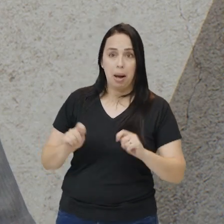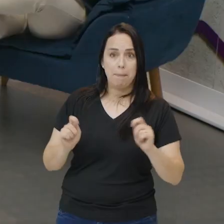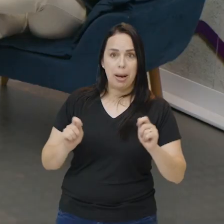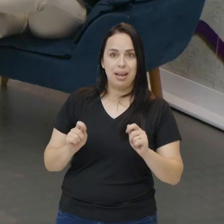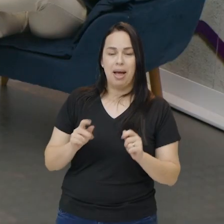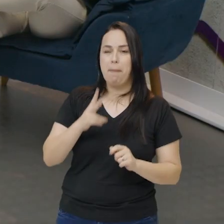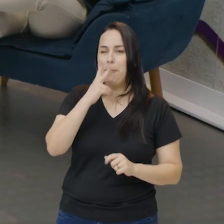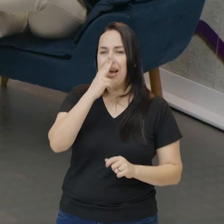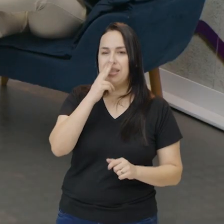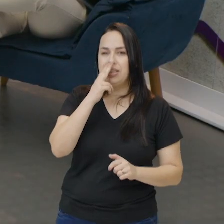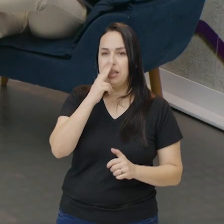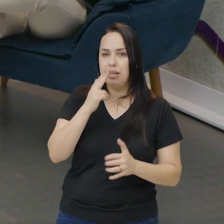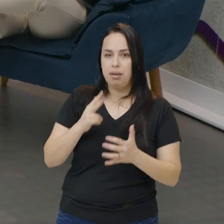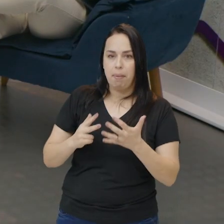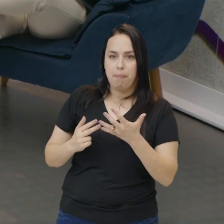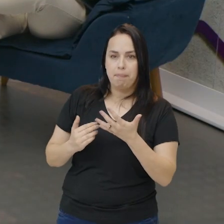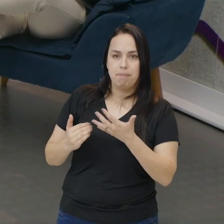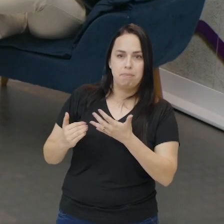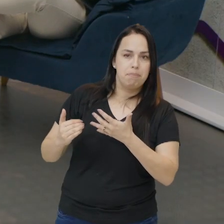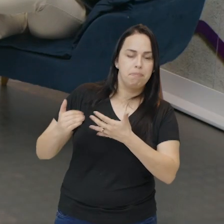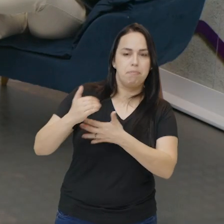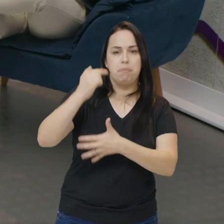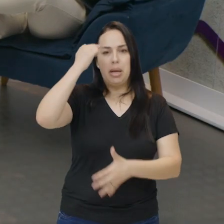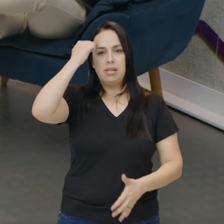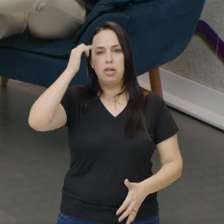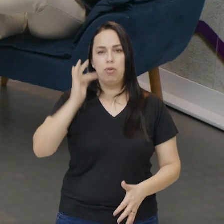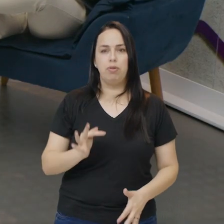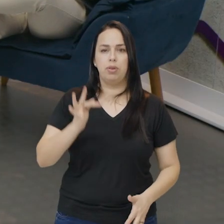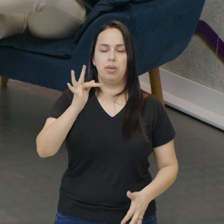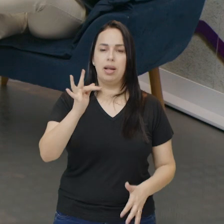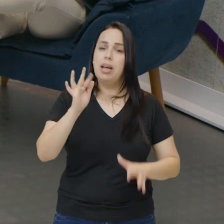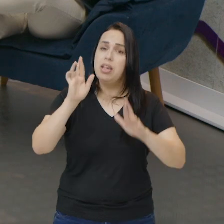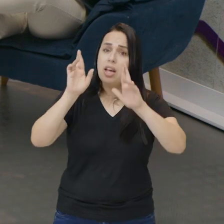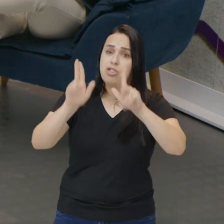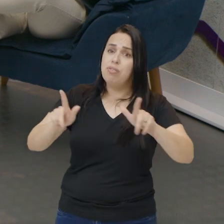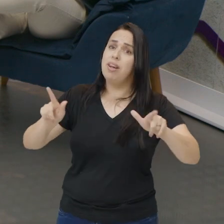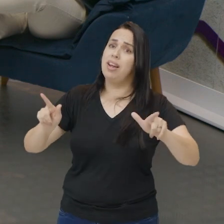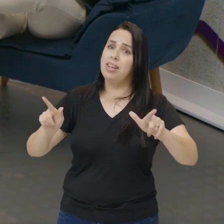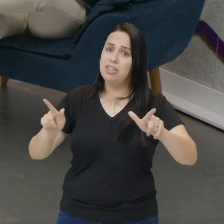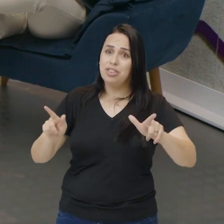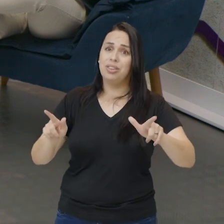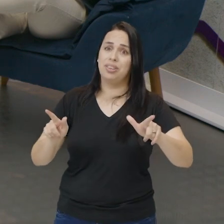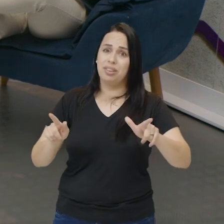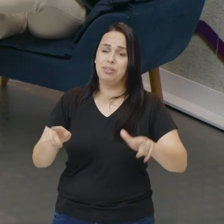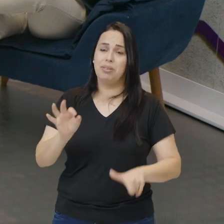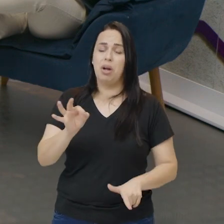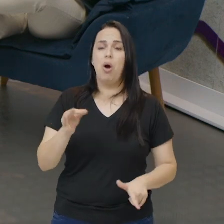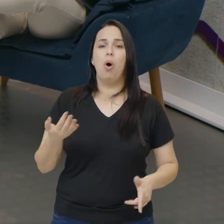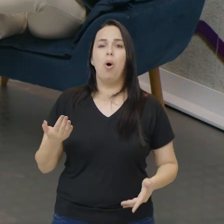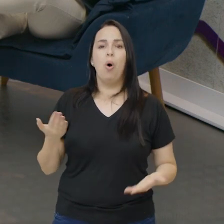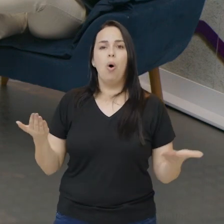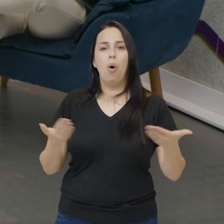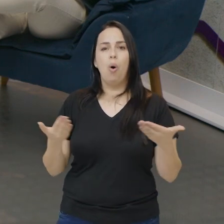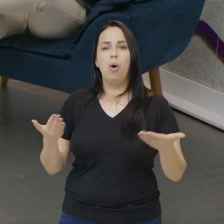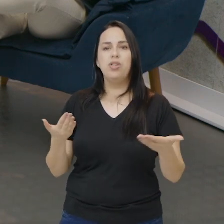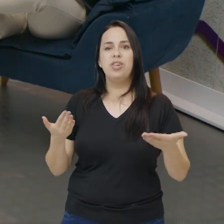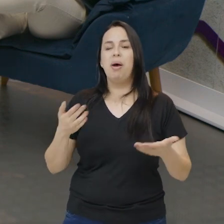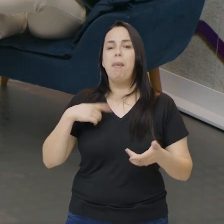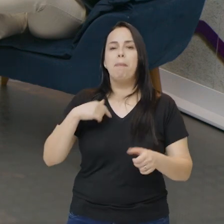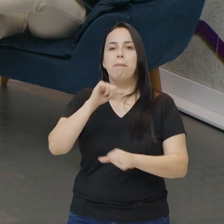é possível ter um plano de carreira no teleatendimento, o que é um diferencial, né? Sim, porque com hoje em certeza. dia, com